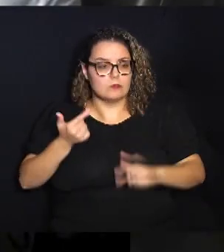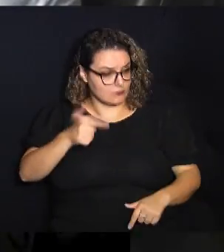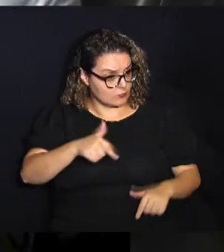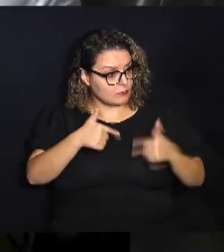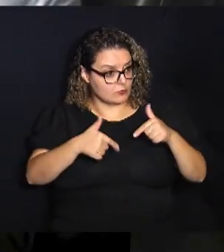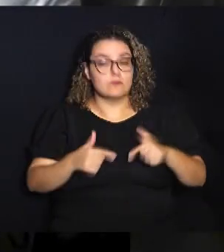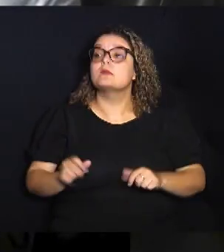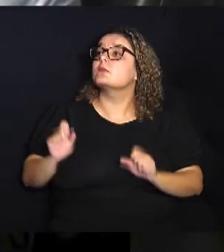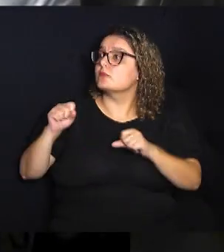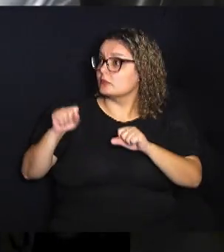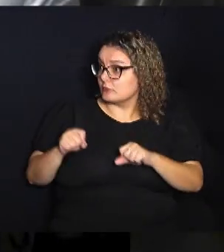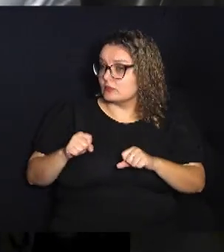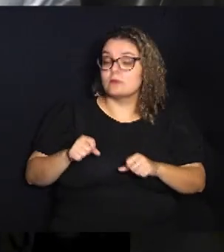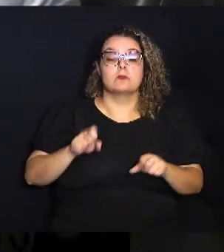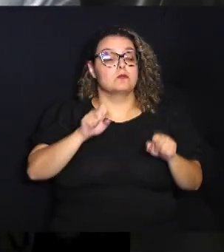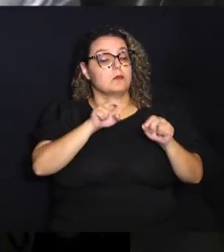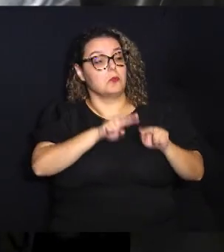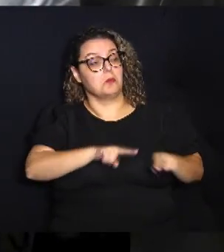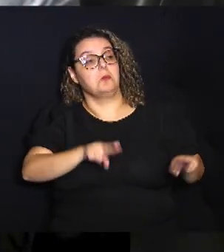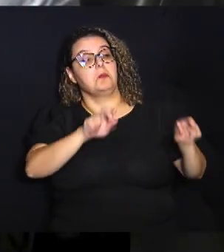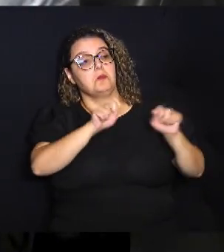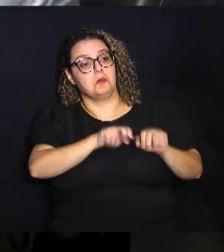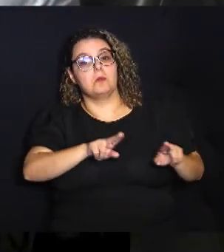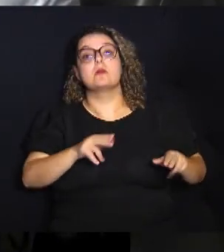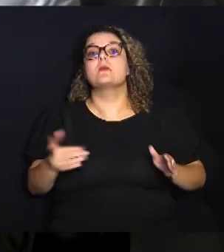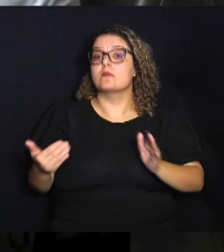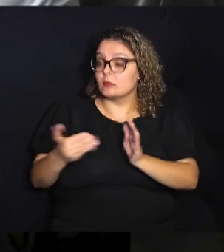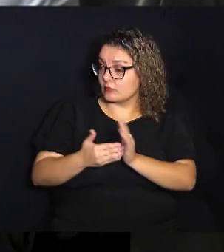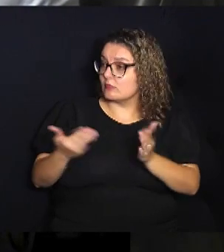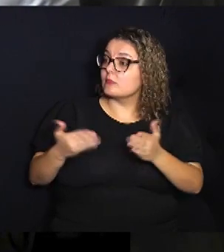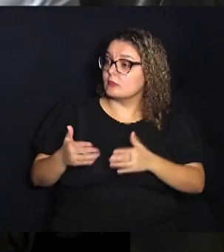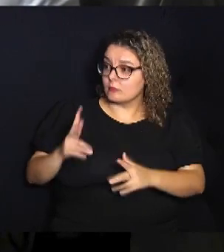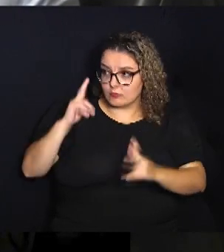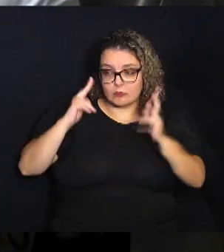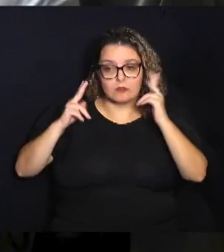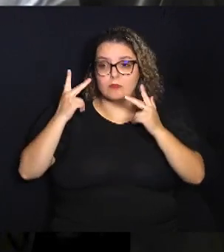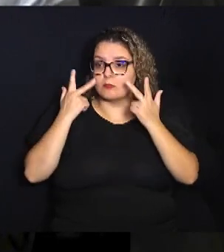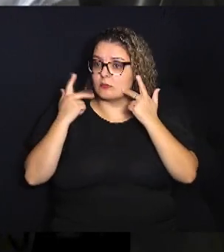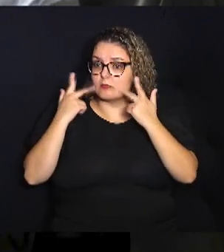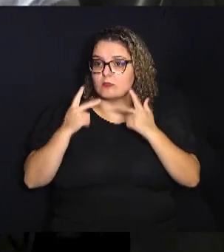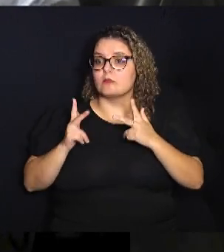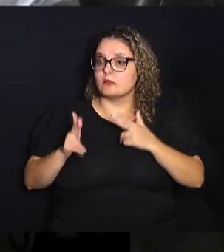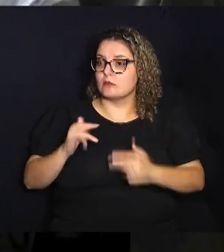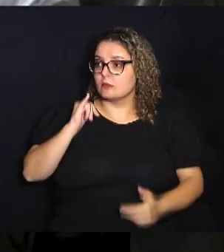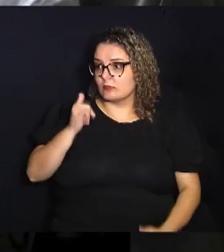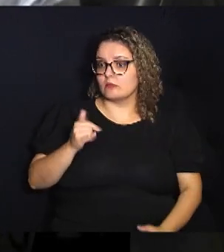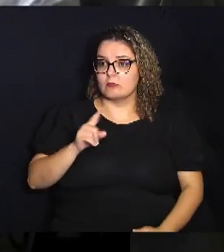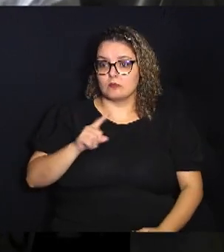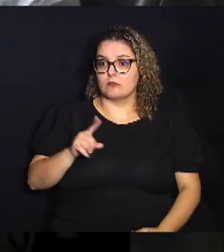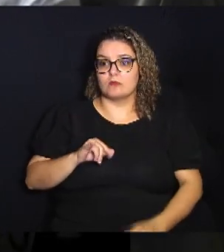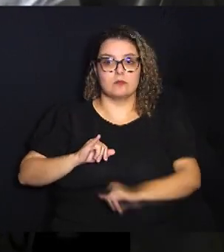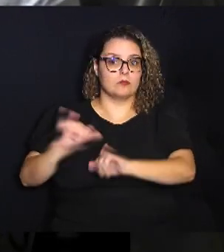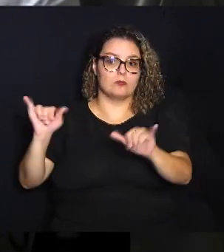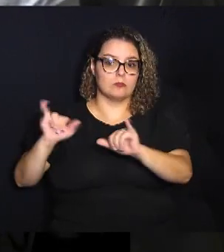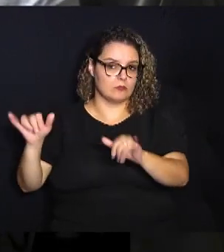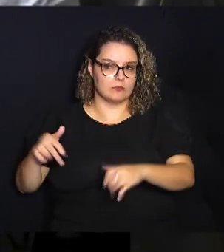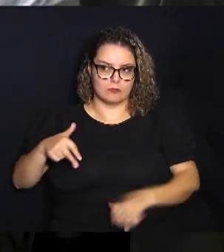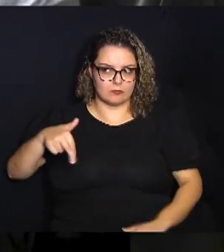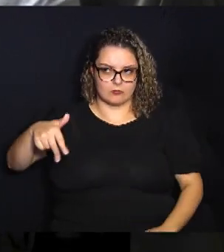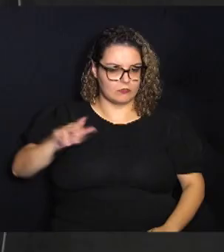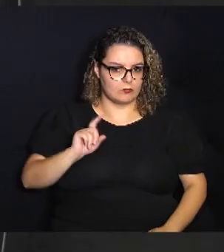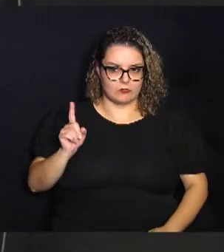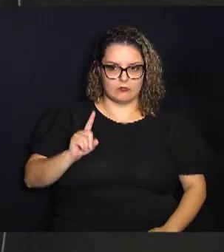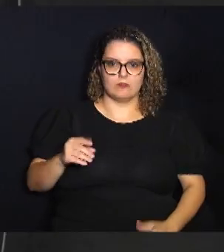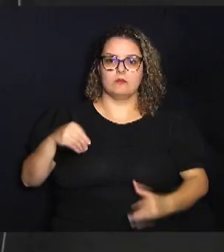Sim. Uau! Continua atuando, até hoje atuo também. E como eu disse para você, eu não saí para fazer campanha, foi exatamente no